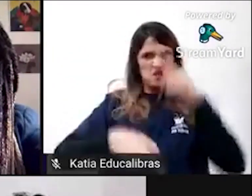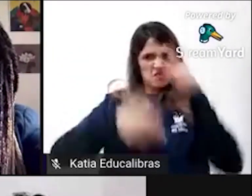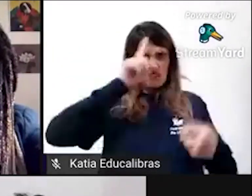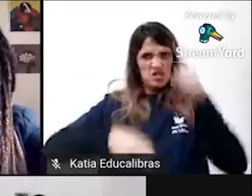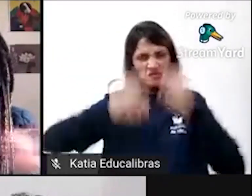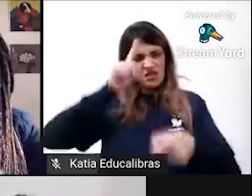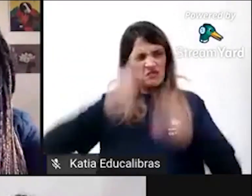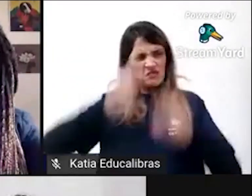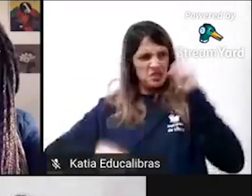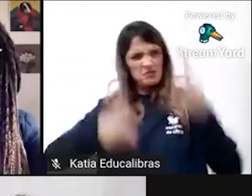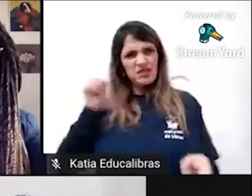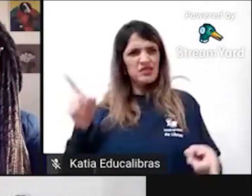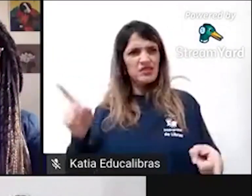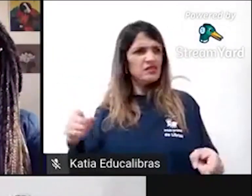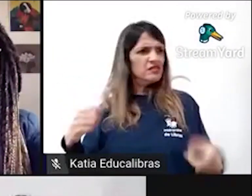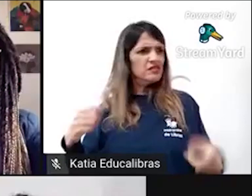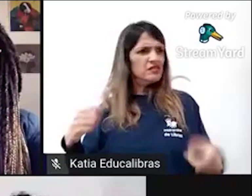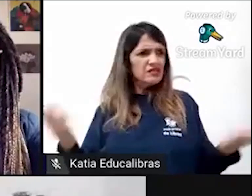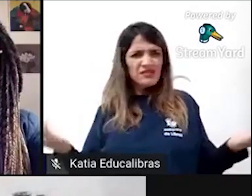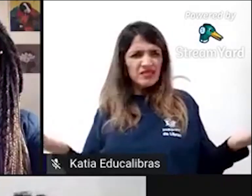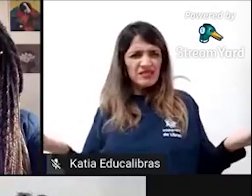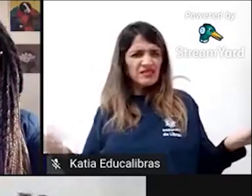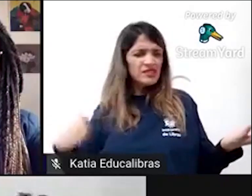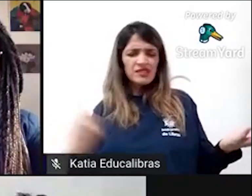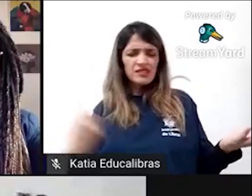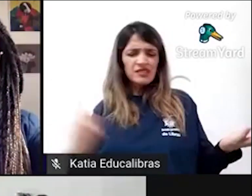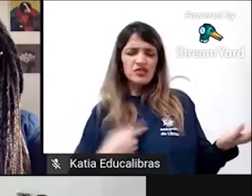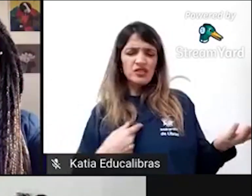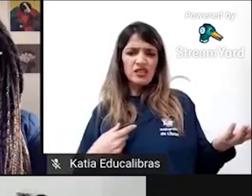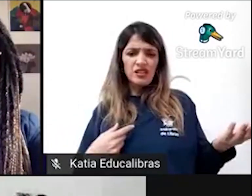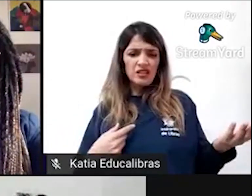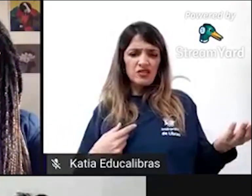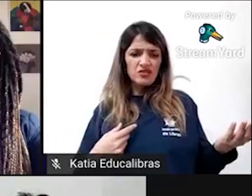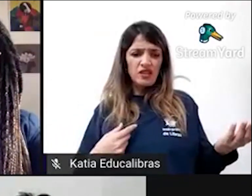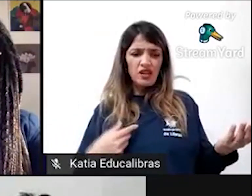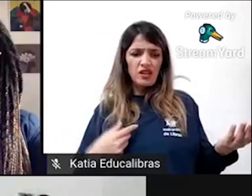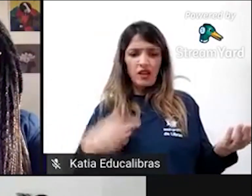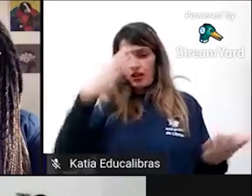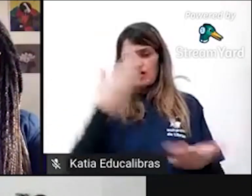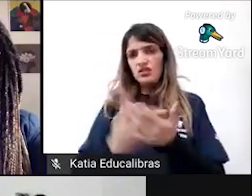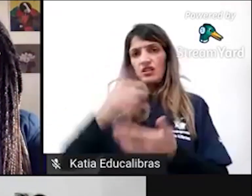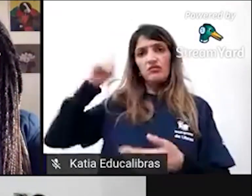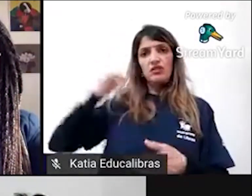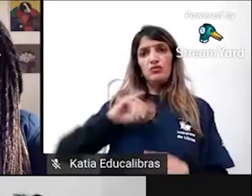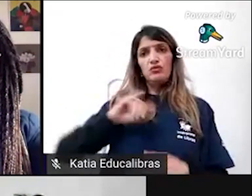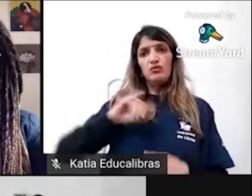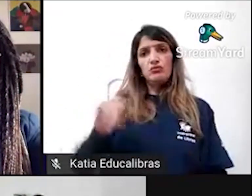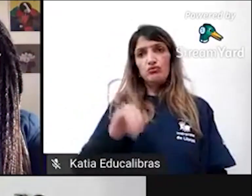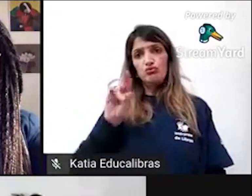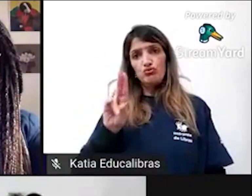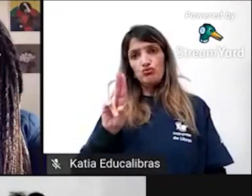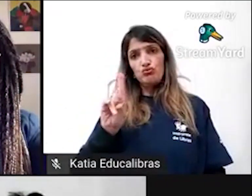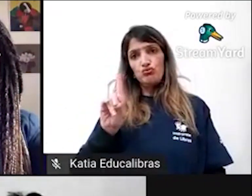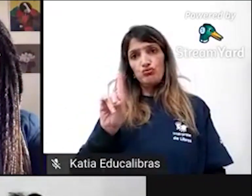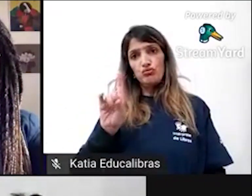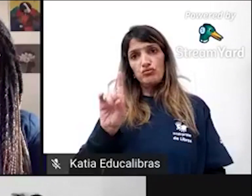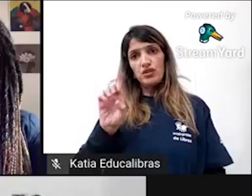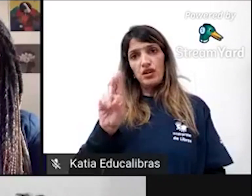está vestido. Acredita no Deus do judeu lá? Uma grande parte acredita, eu não acredito